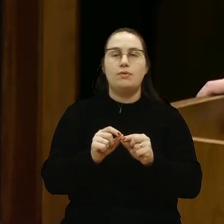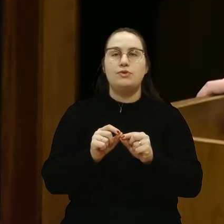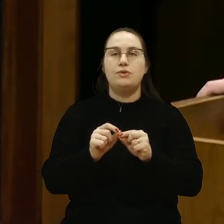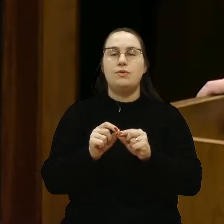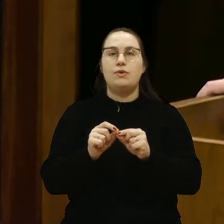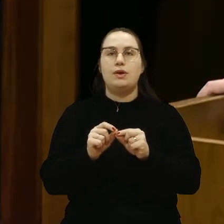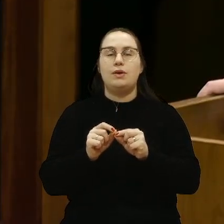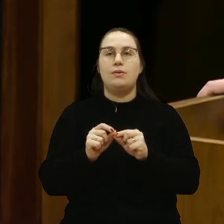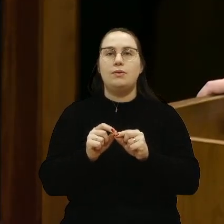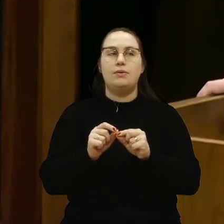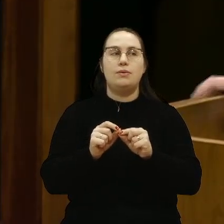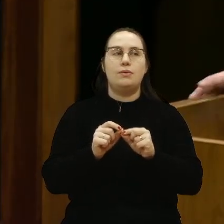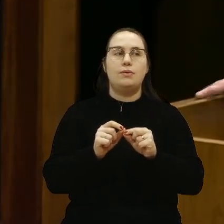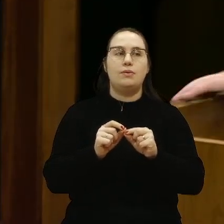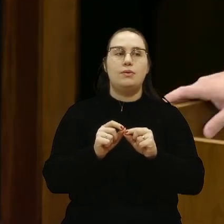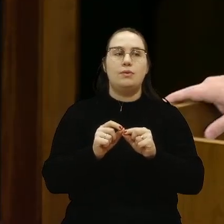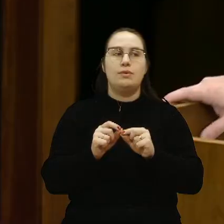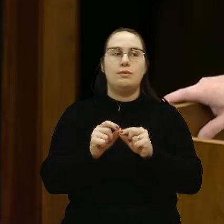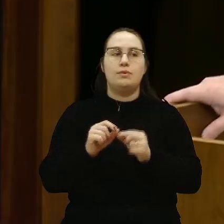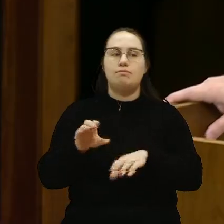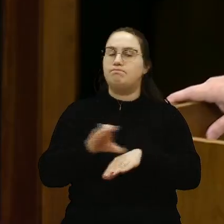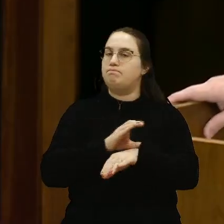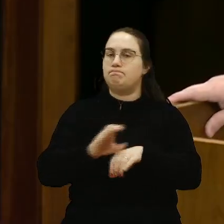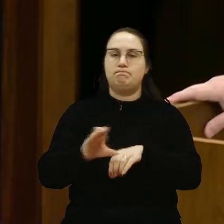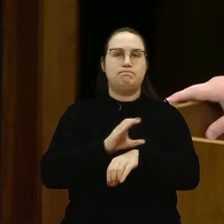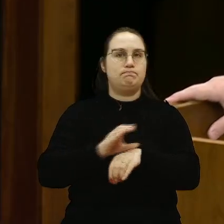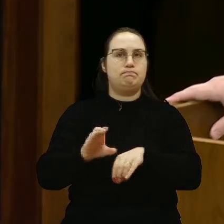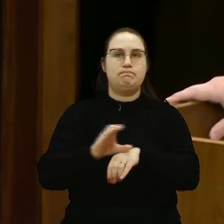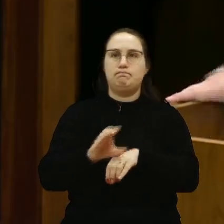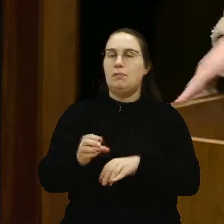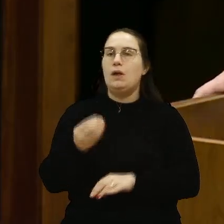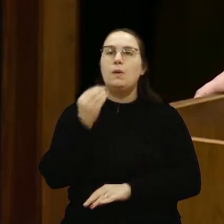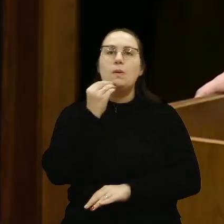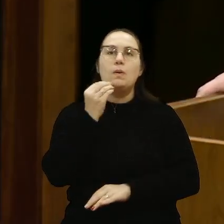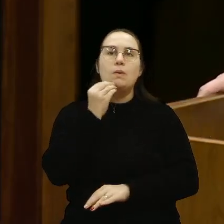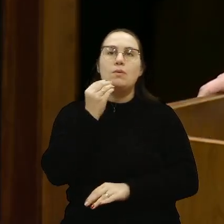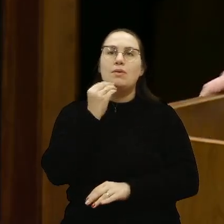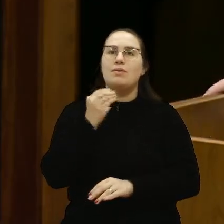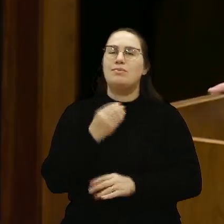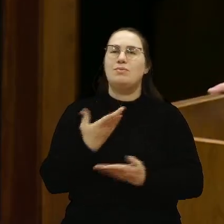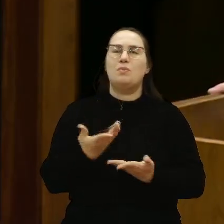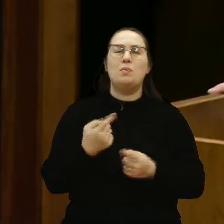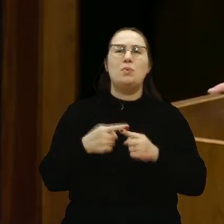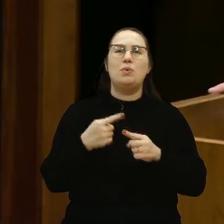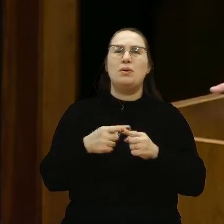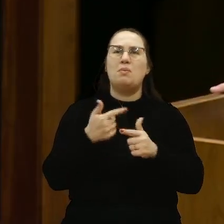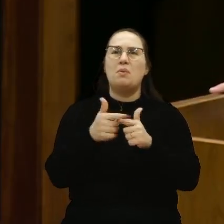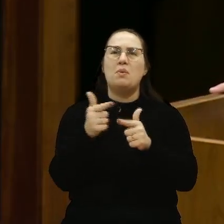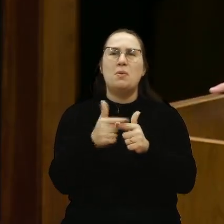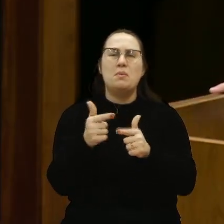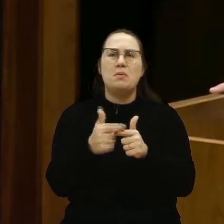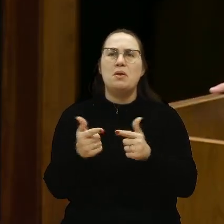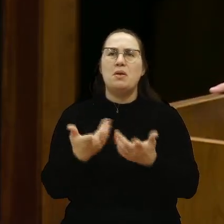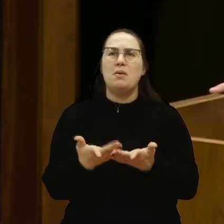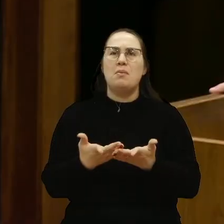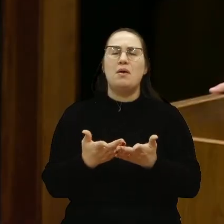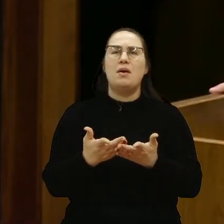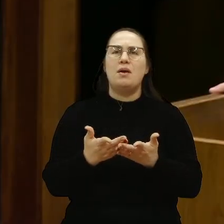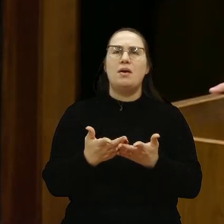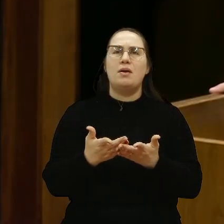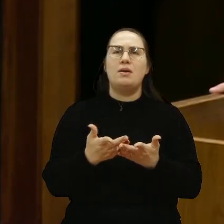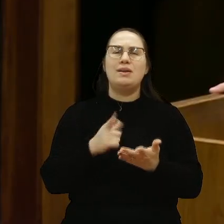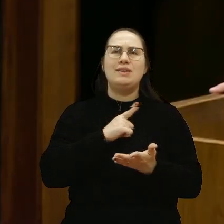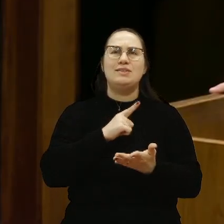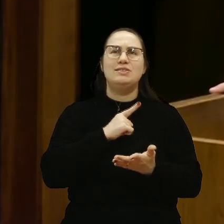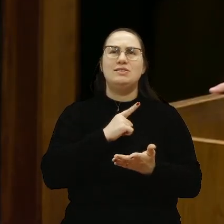ter uma violação de iniciativa privativa do Poder Executivo e, obviamente, não há uma violação, porque a violação estaria tipificada em